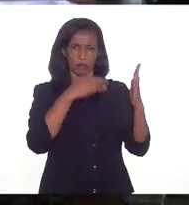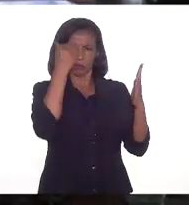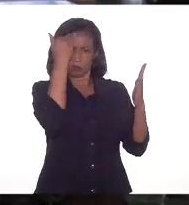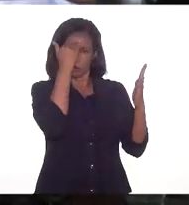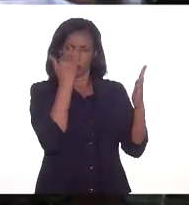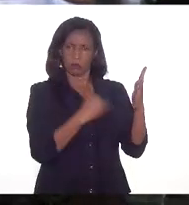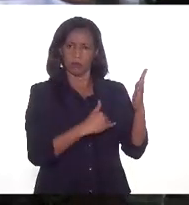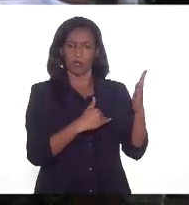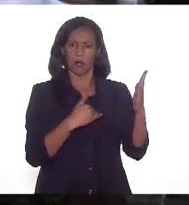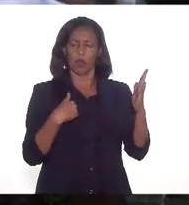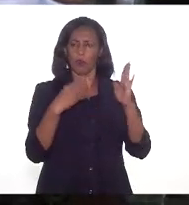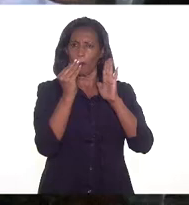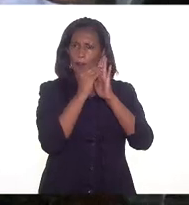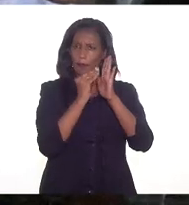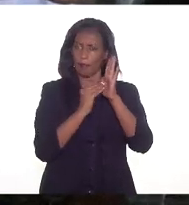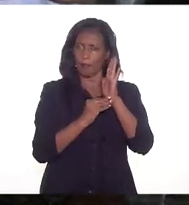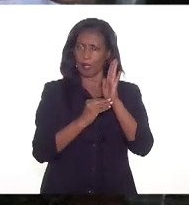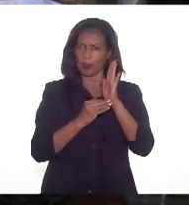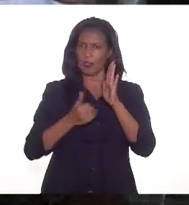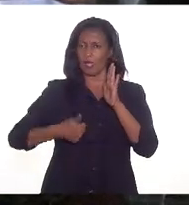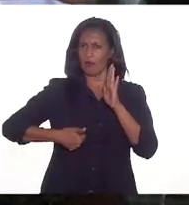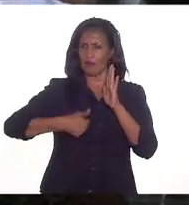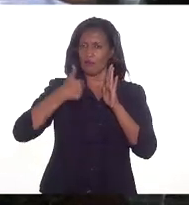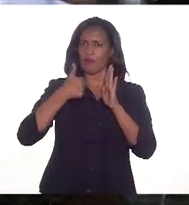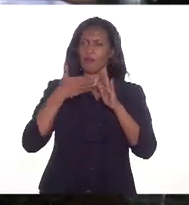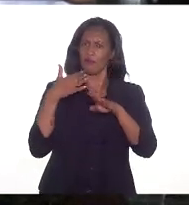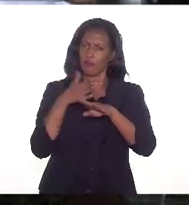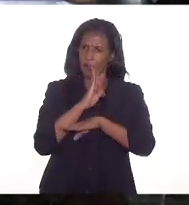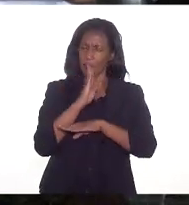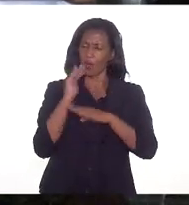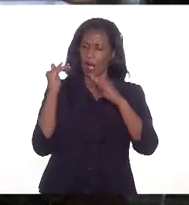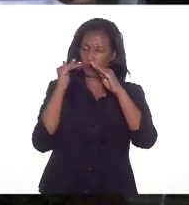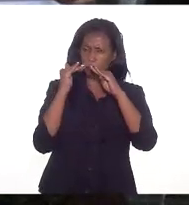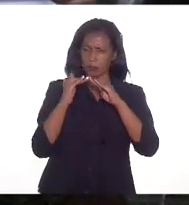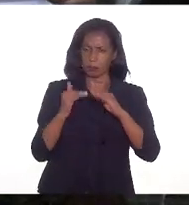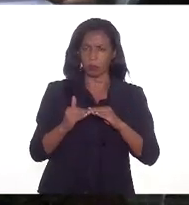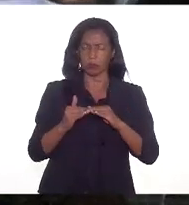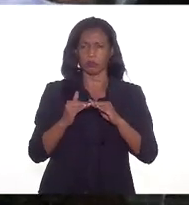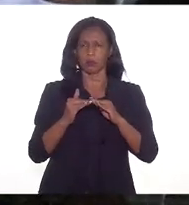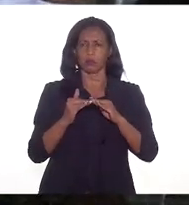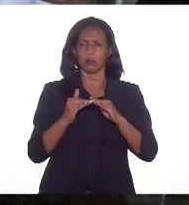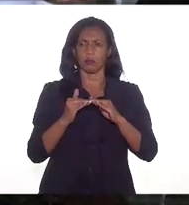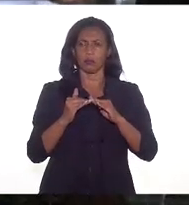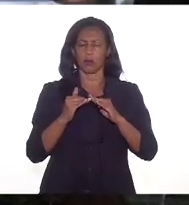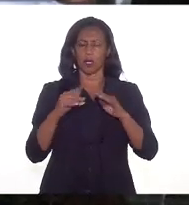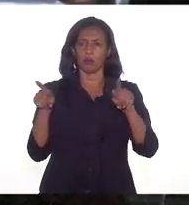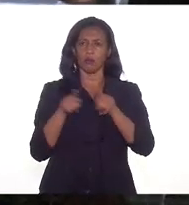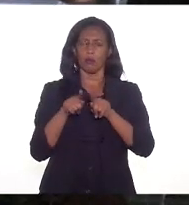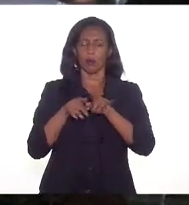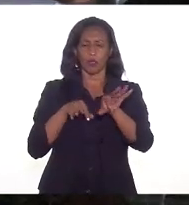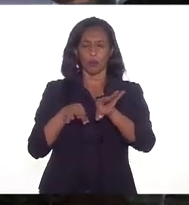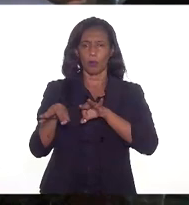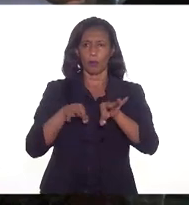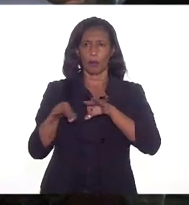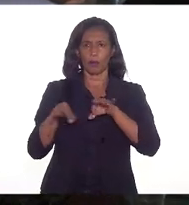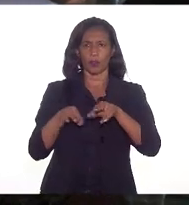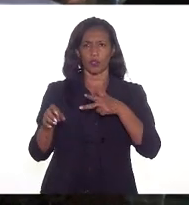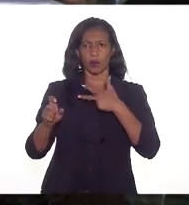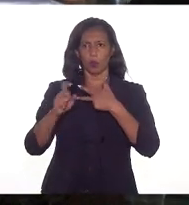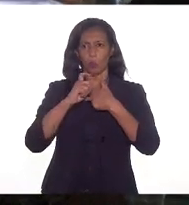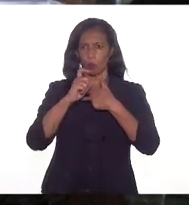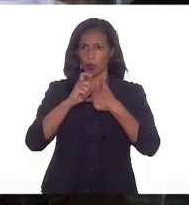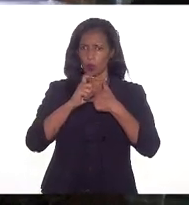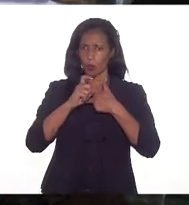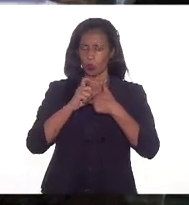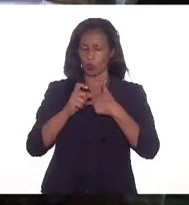PLDO, meu parecer prévio é favorável ao aspecto formal e ao mérito do projeto do Poder Executivo, dessa